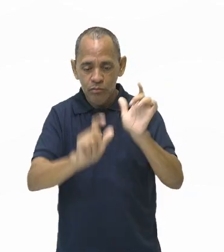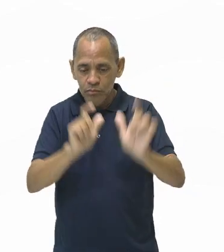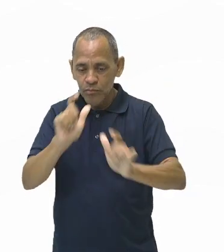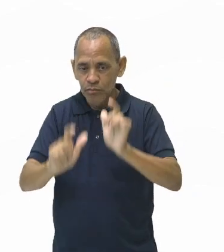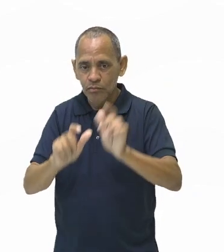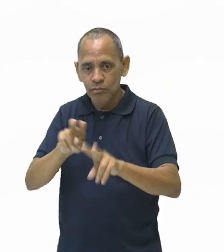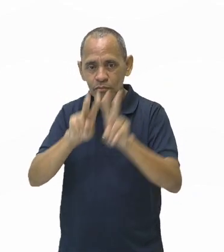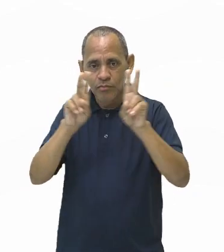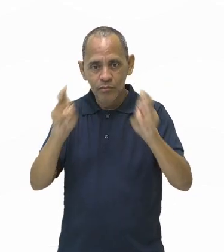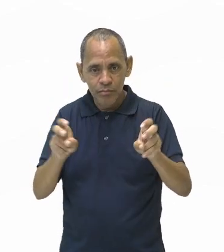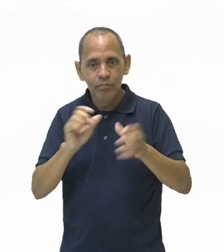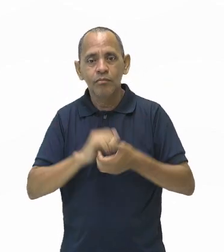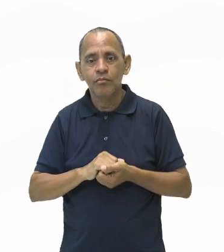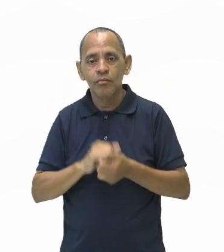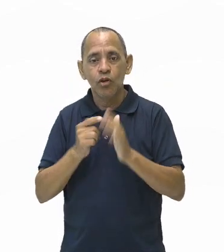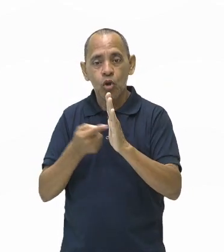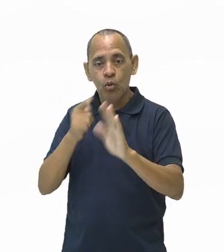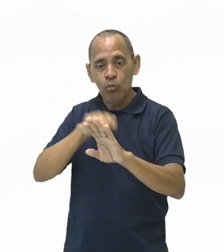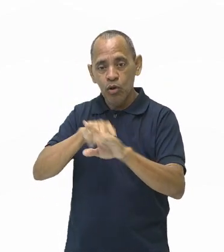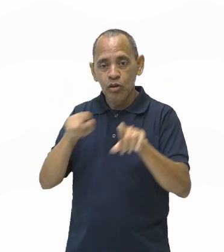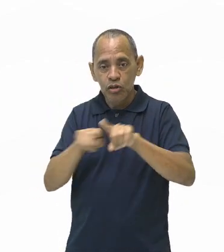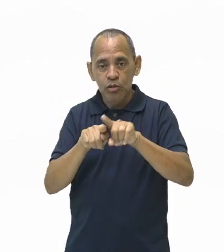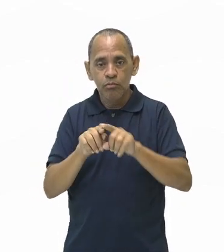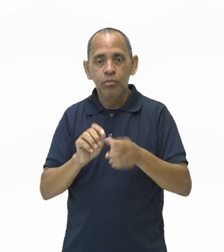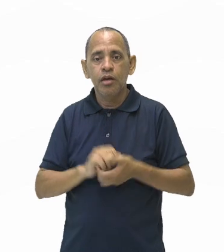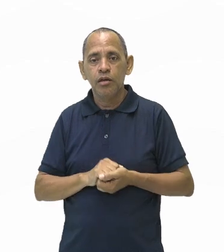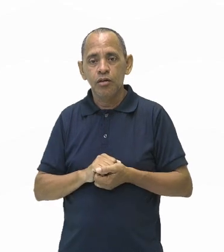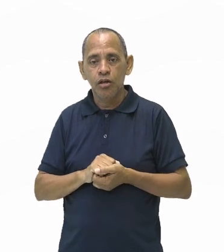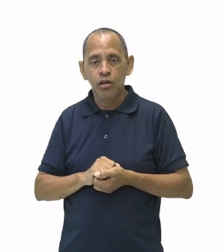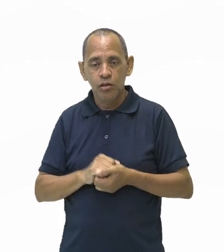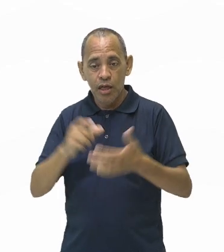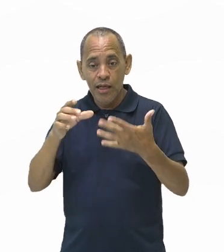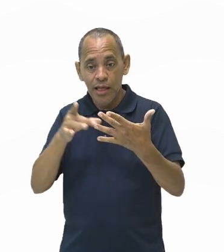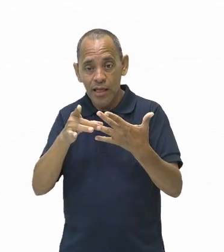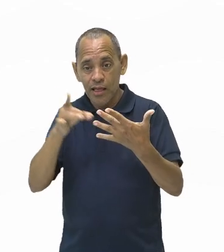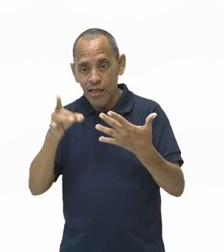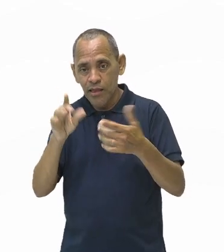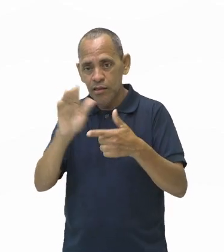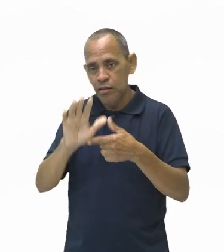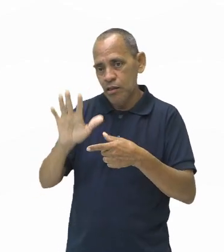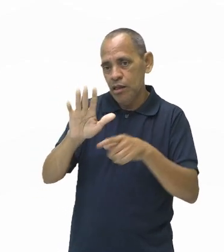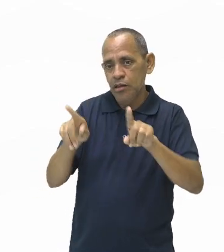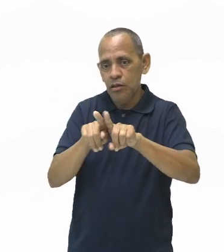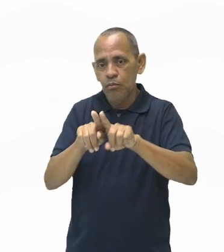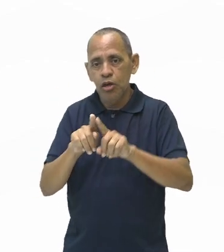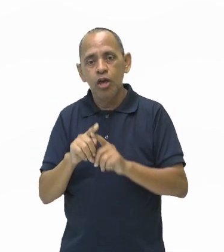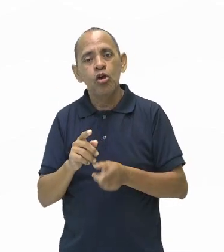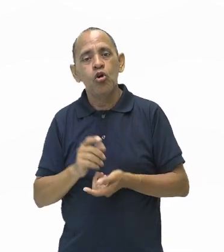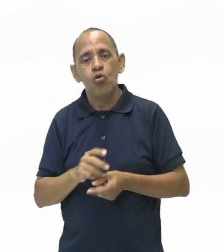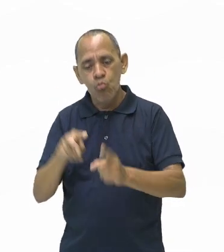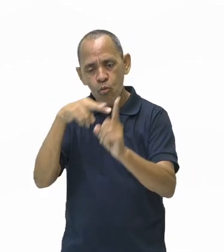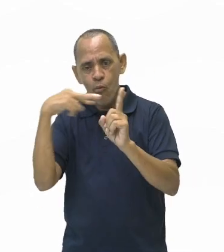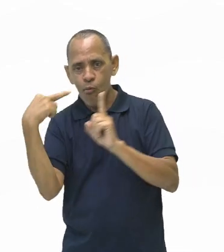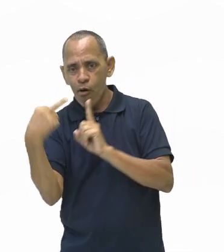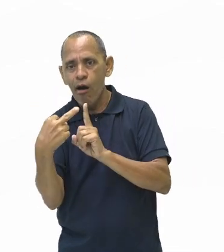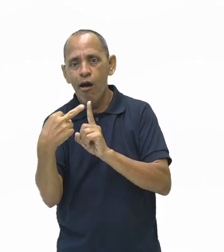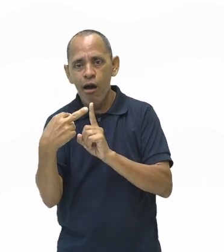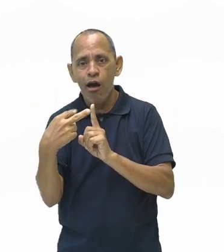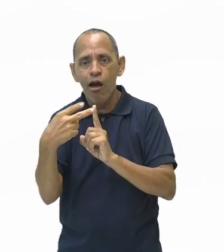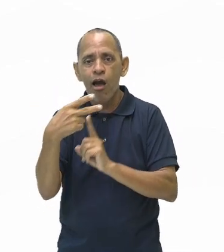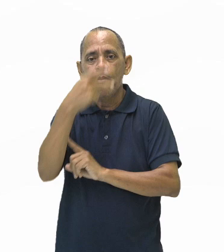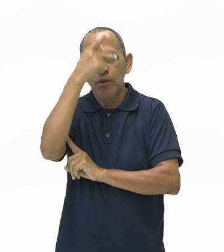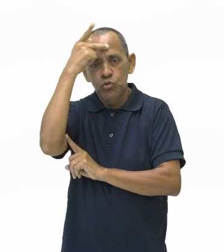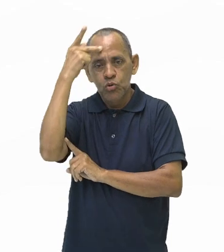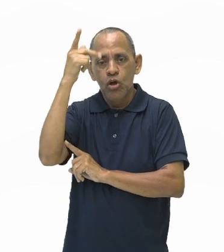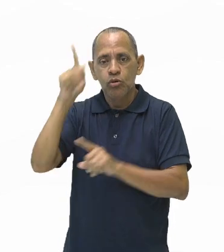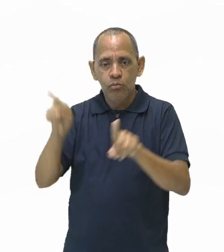subjetivos, abstratos, vidas, né, cotidianas sobre uma ótica pessoal,